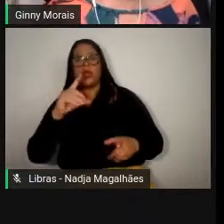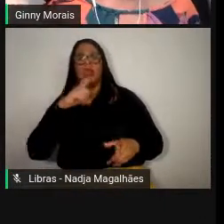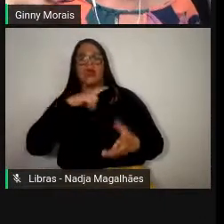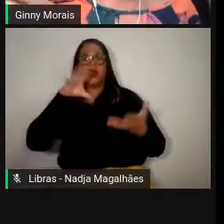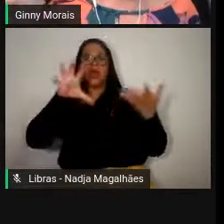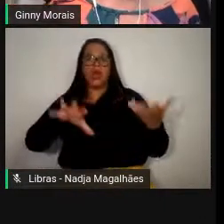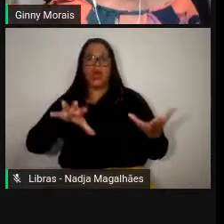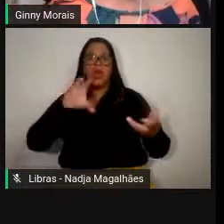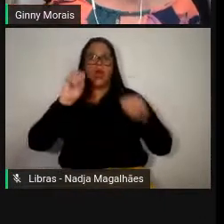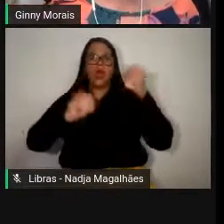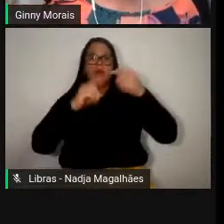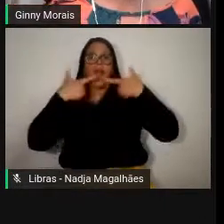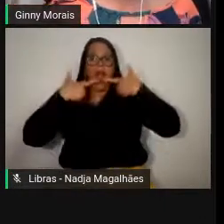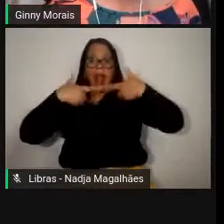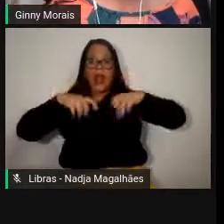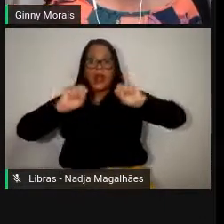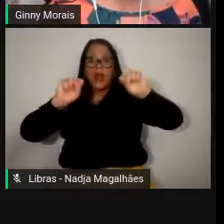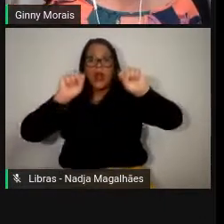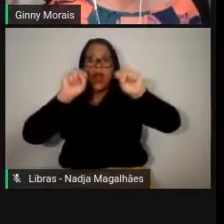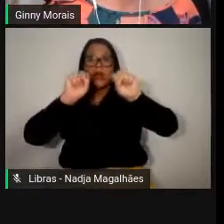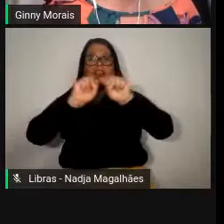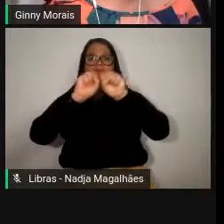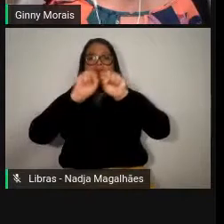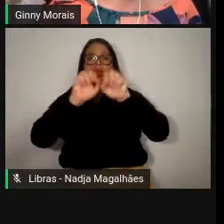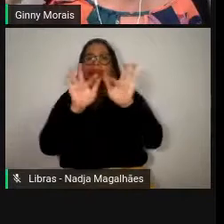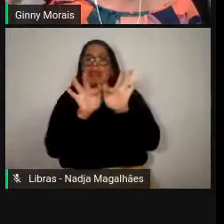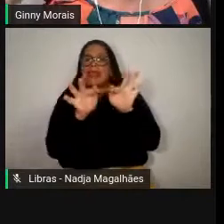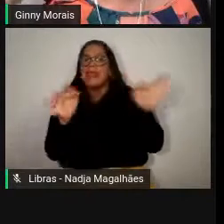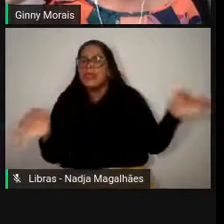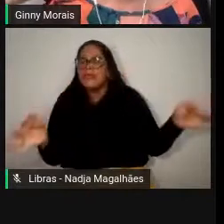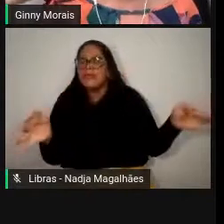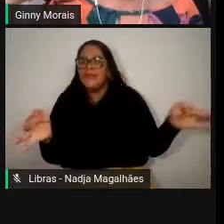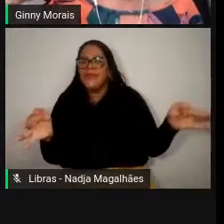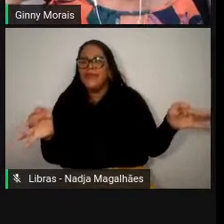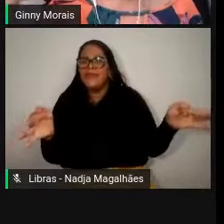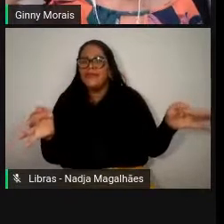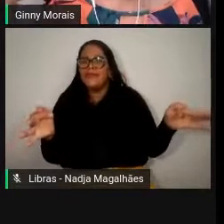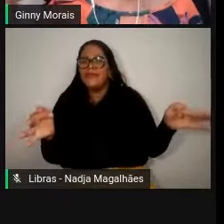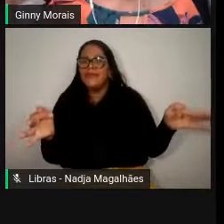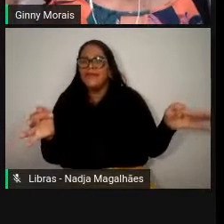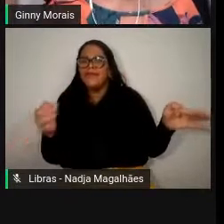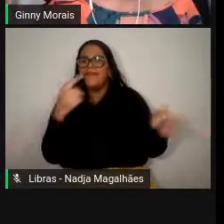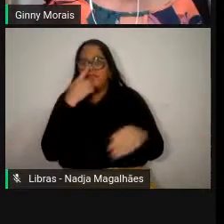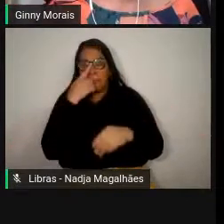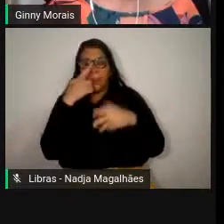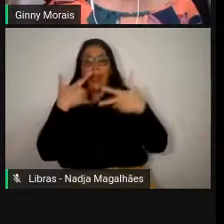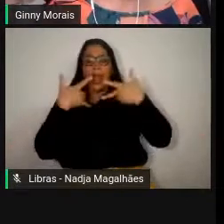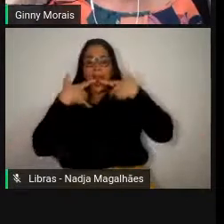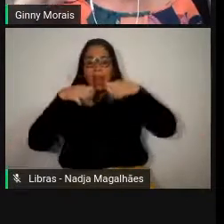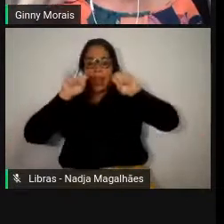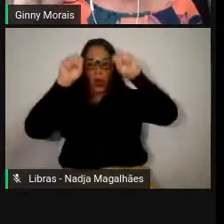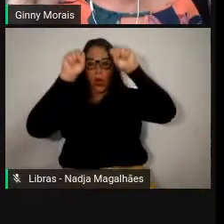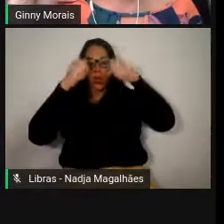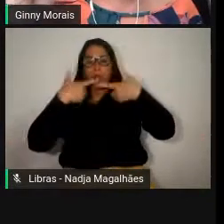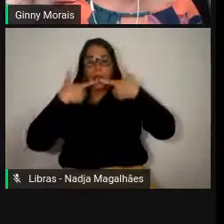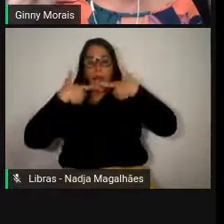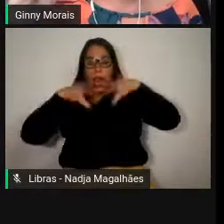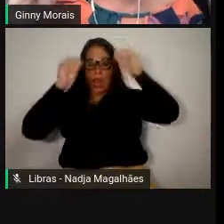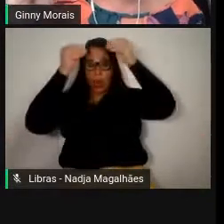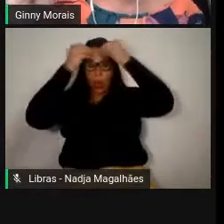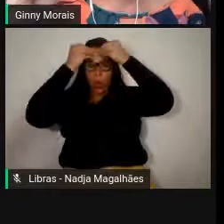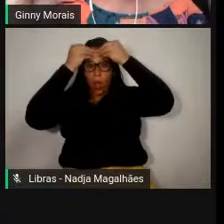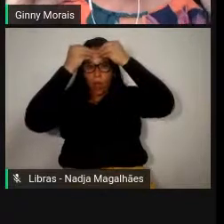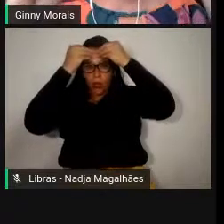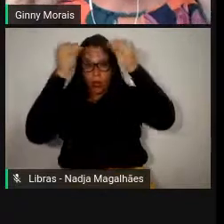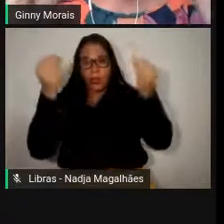iniciativas de linguagem simples, tá? E também de informações além das básicas. Além das básicas